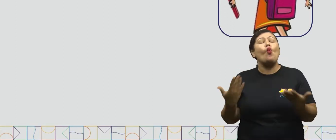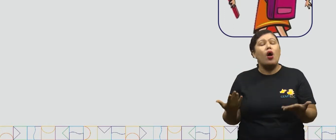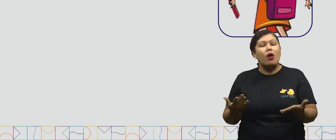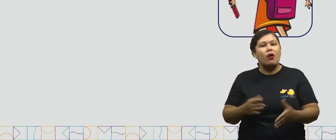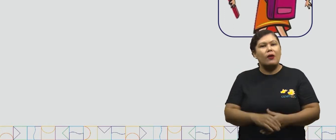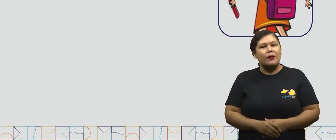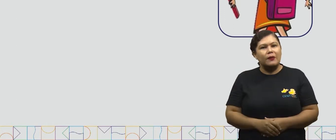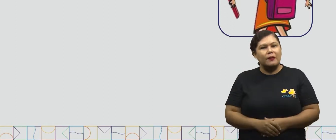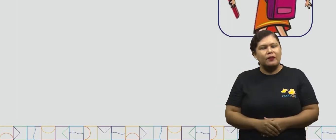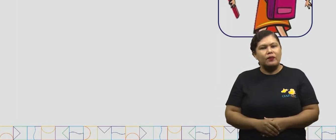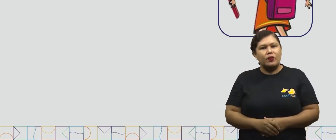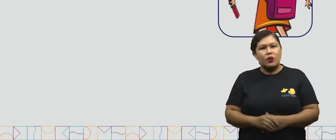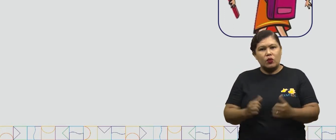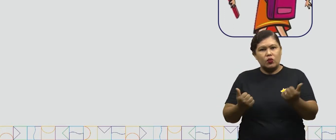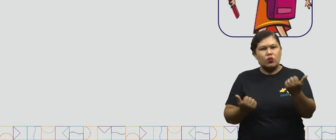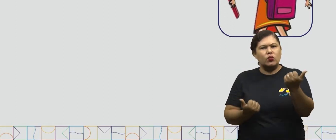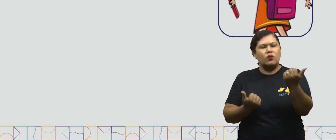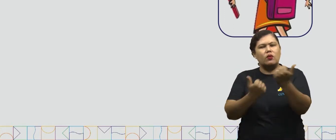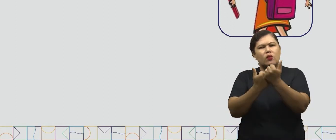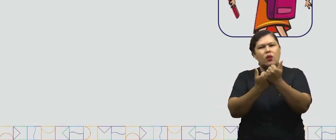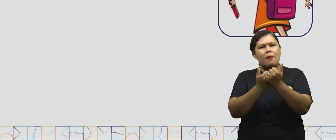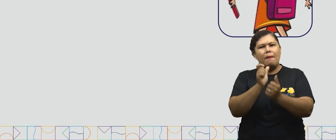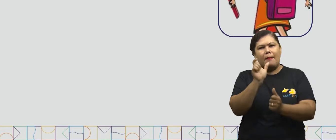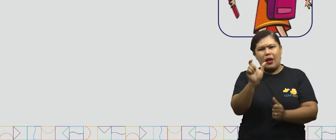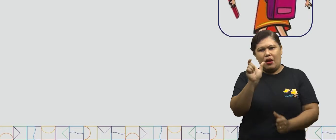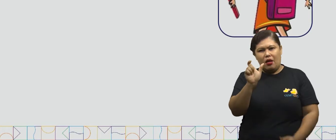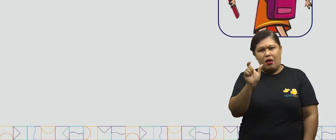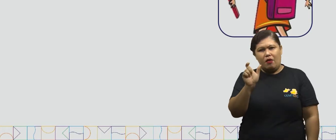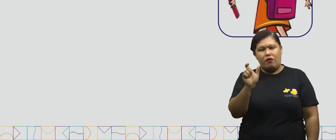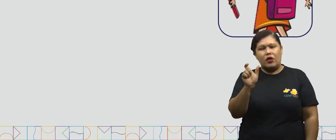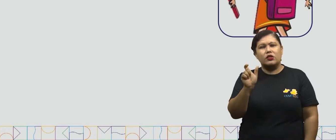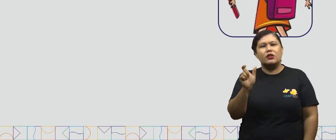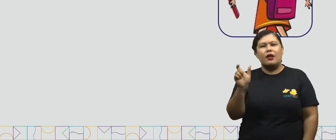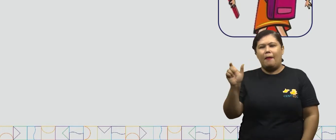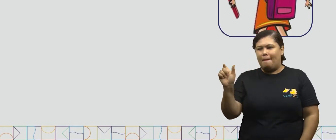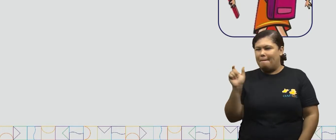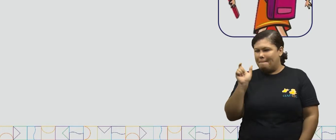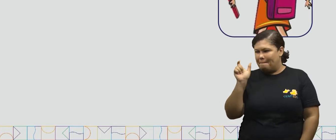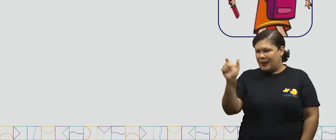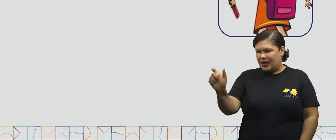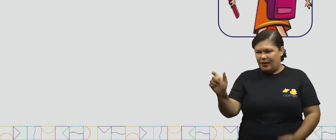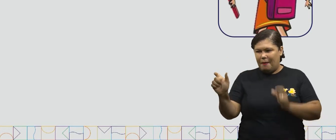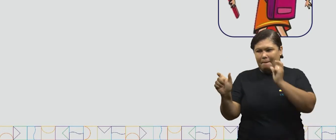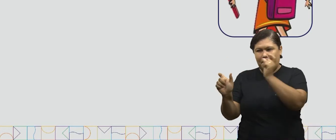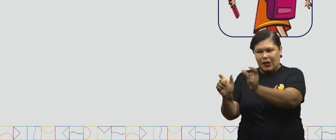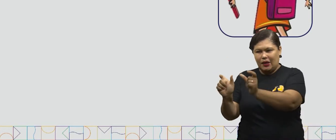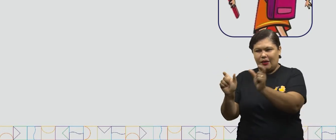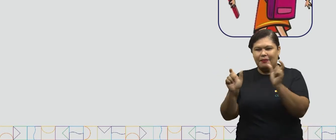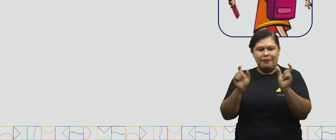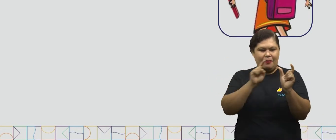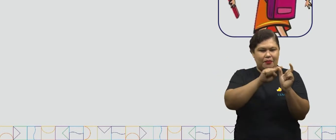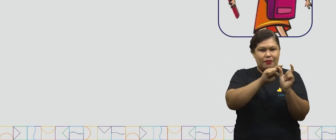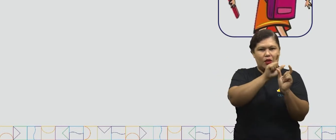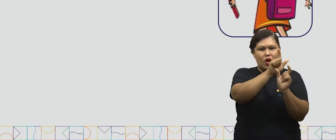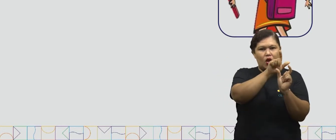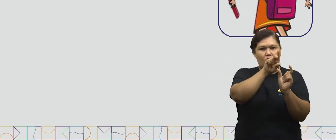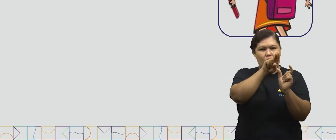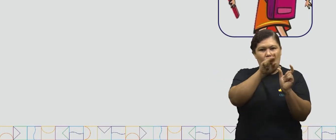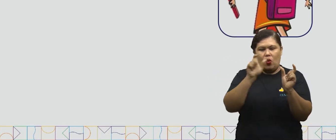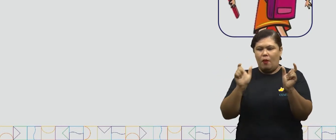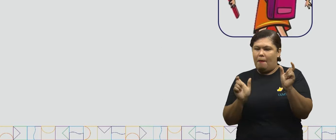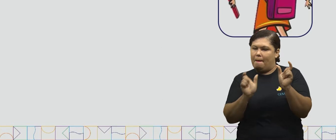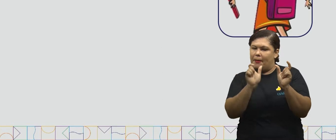mais coisas. A palavra esses substitui os 2 apelidos que Luana recebeu da família, a